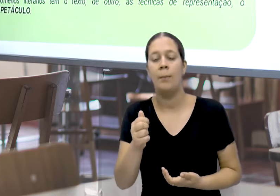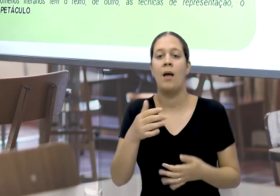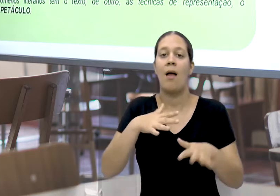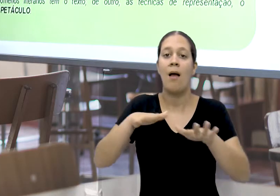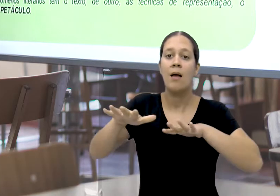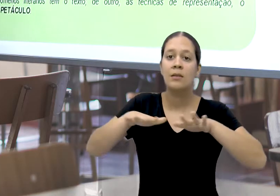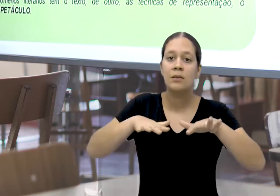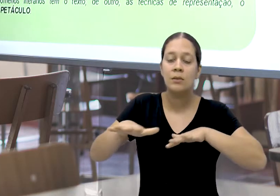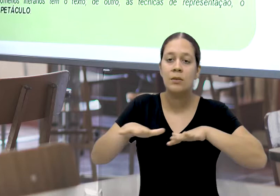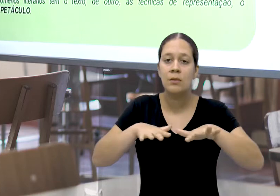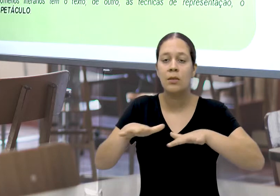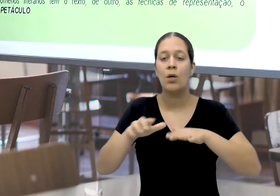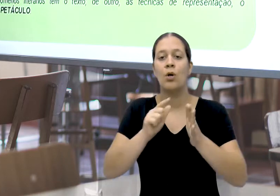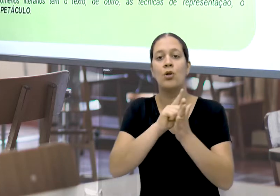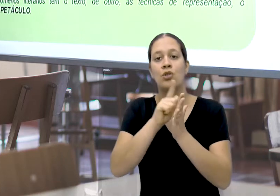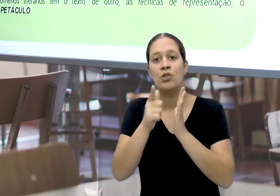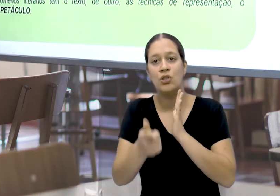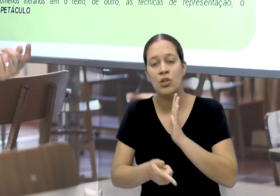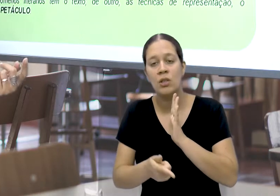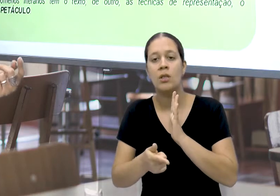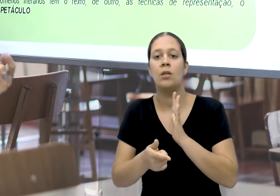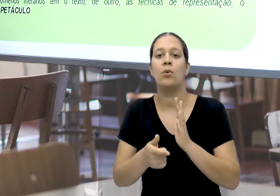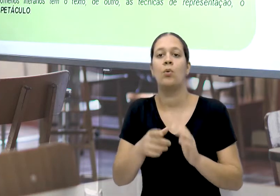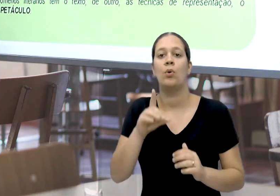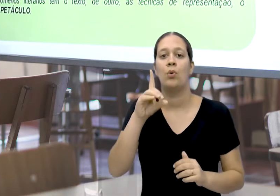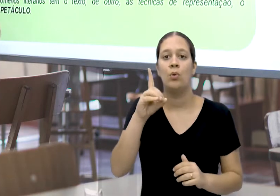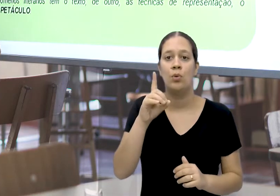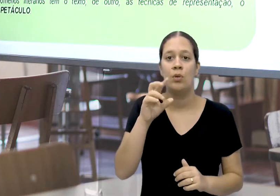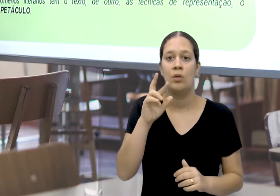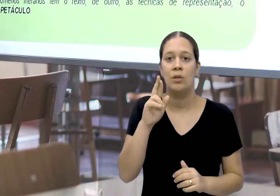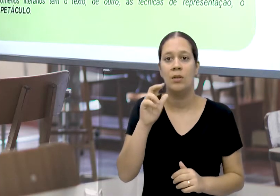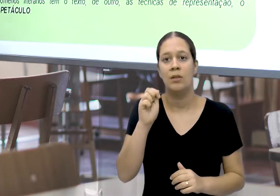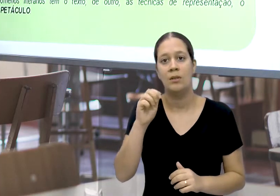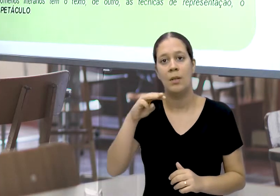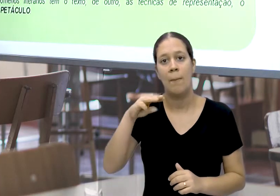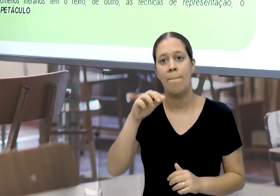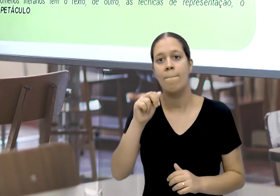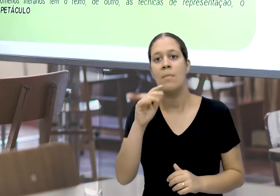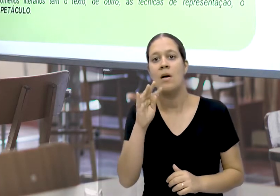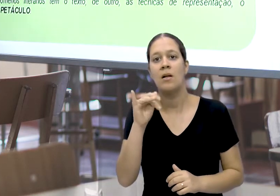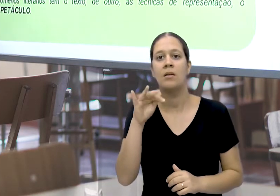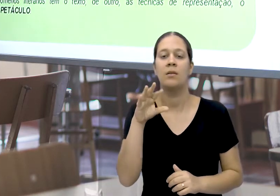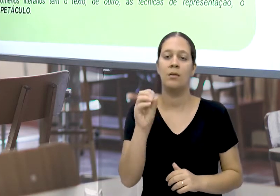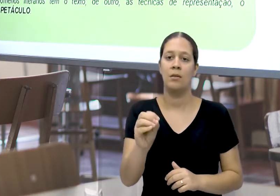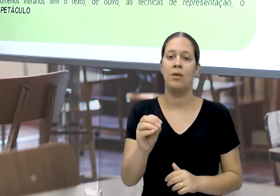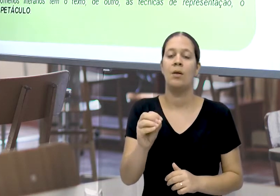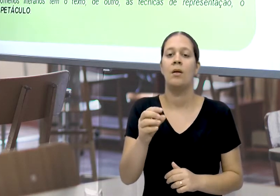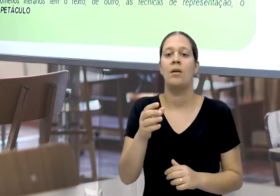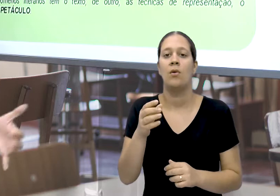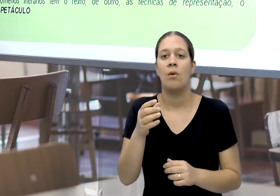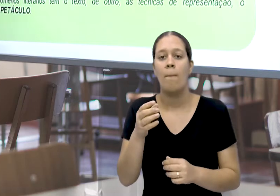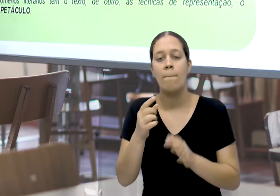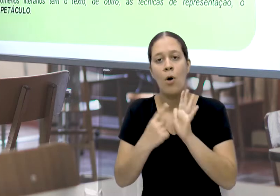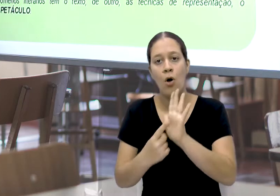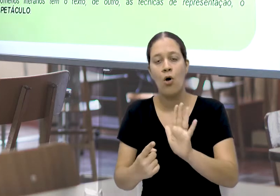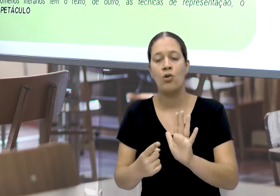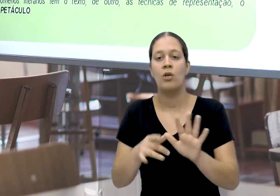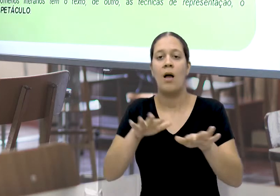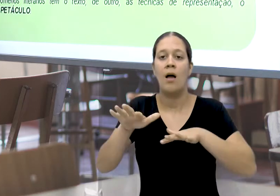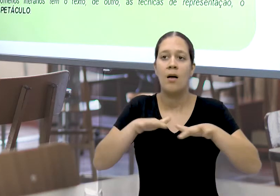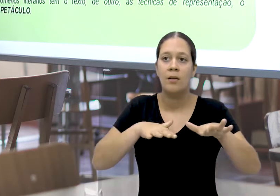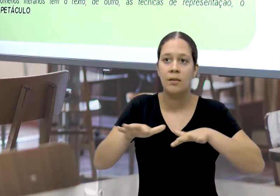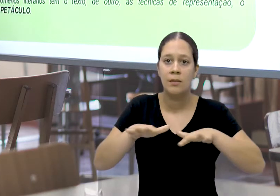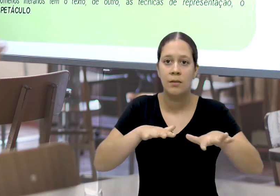literárias, textos que são escritos, que indicam, que orientam ações para serem